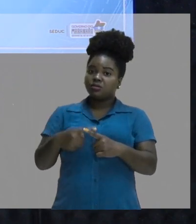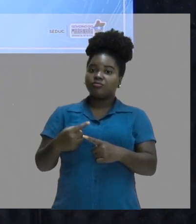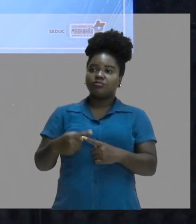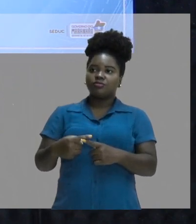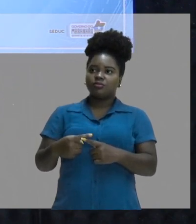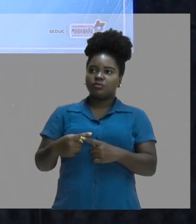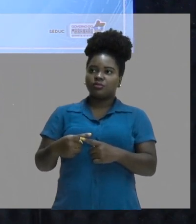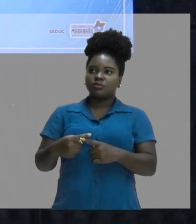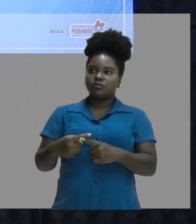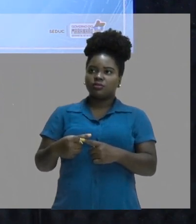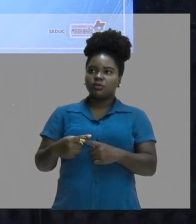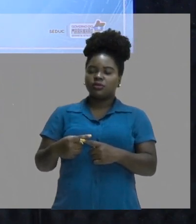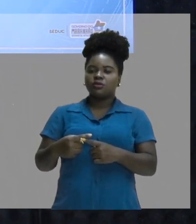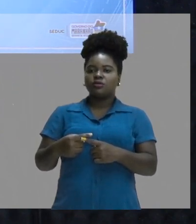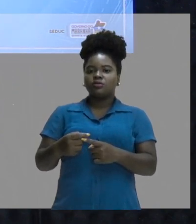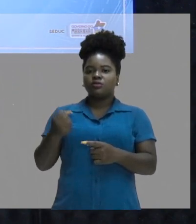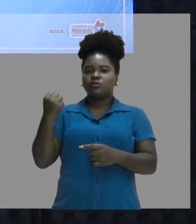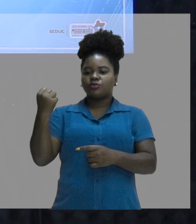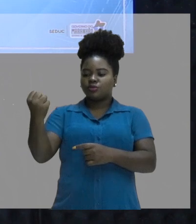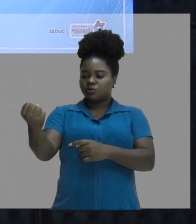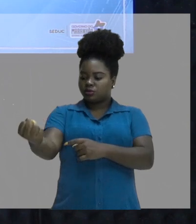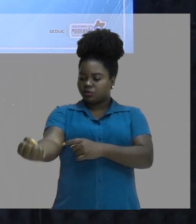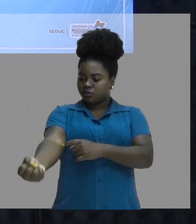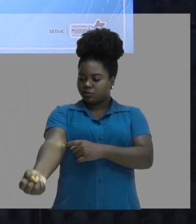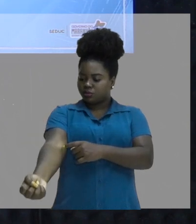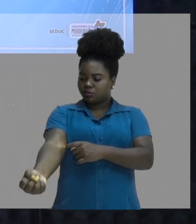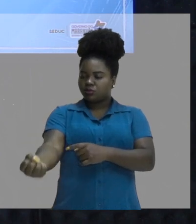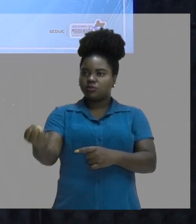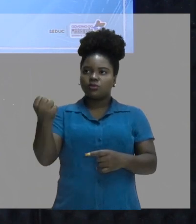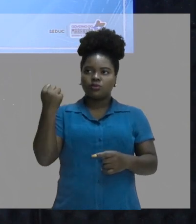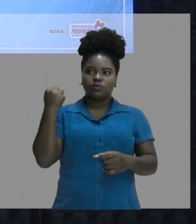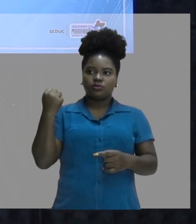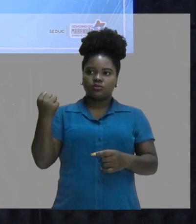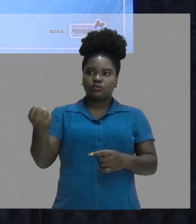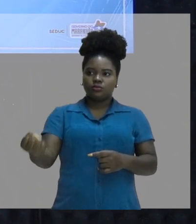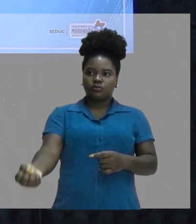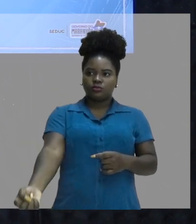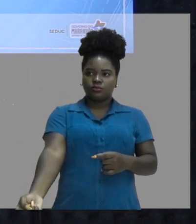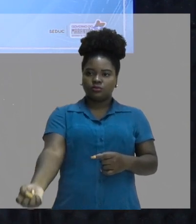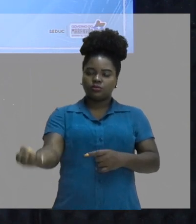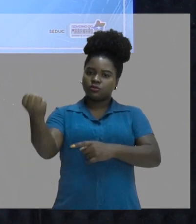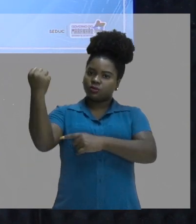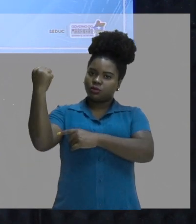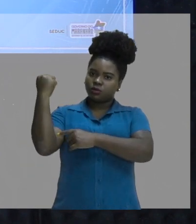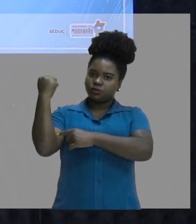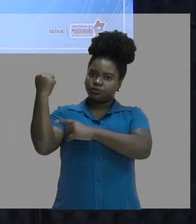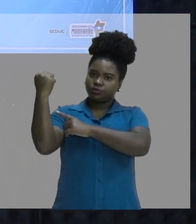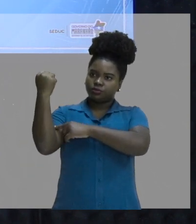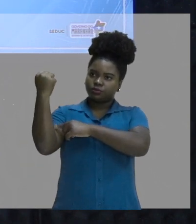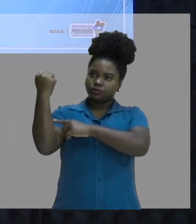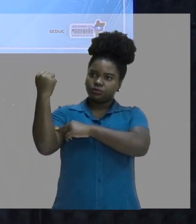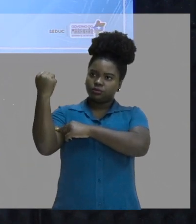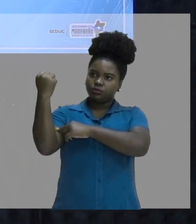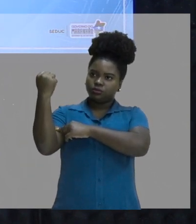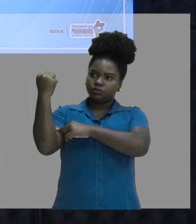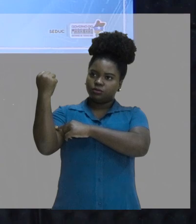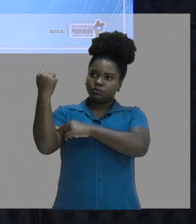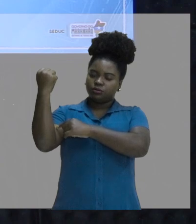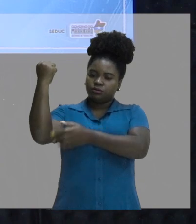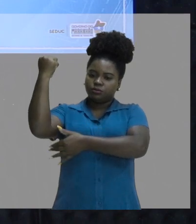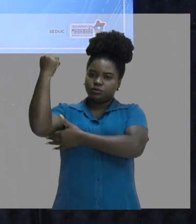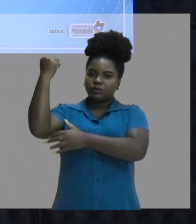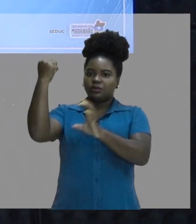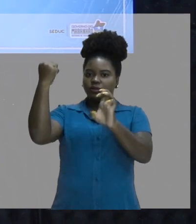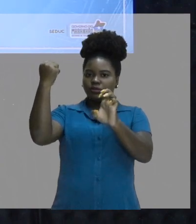relaxando o músculo antagonista, que no caso aqui é quem? É o tríceps. Então, enquanto eu contraio o bíceps, eu